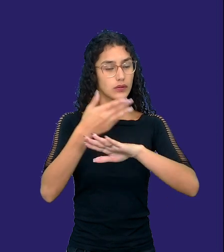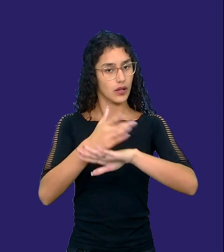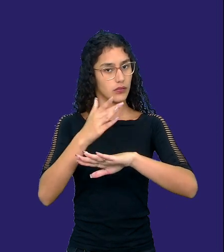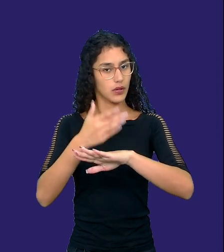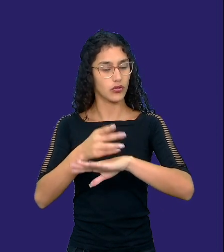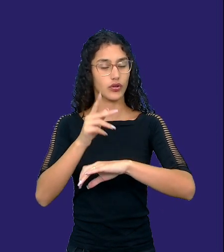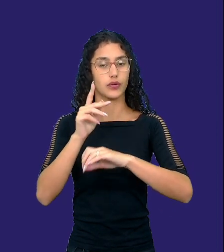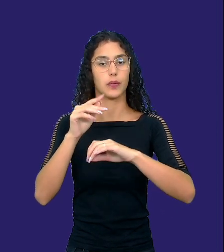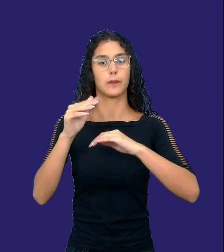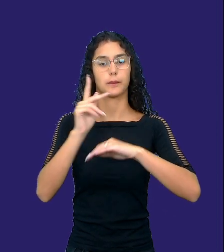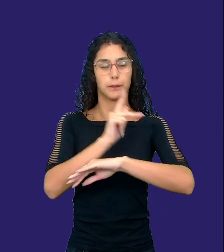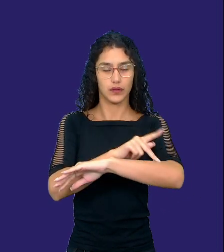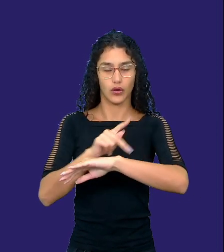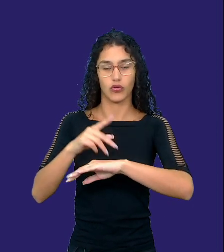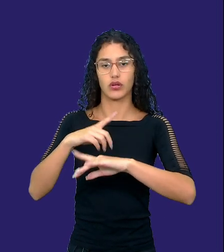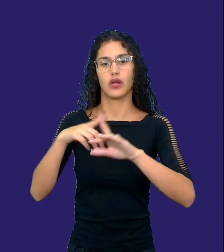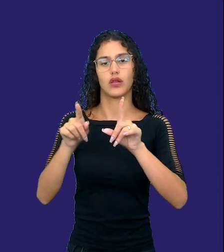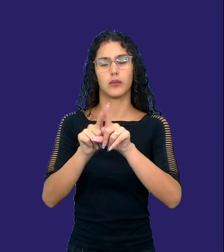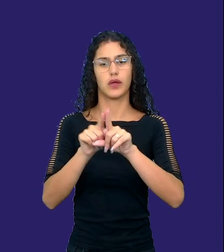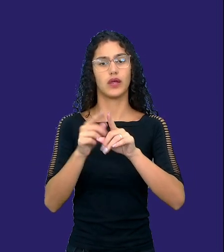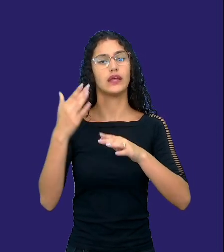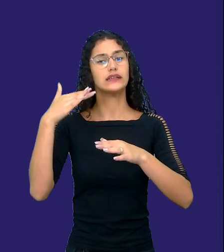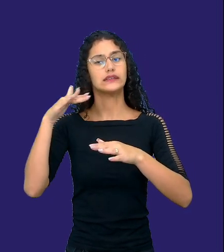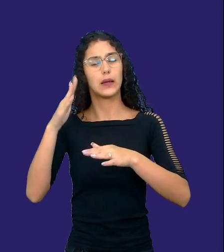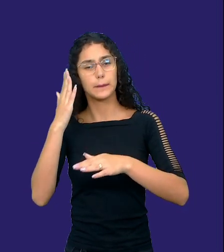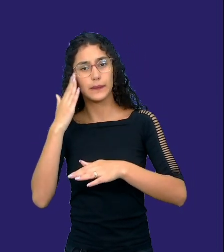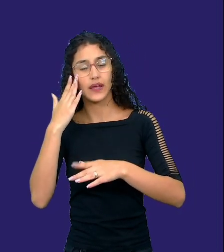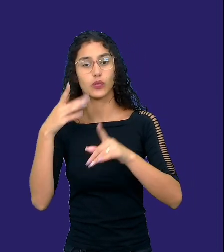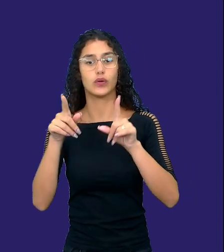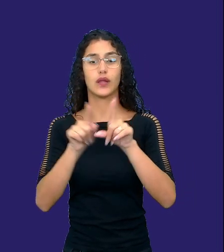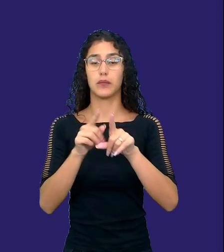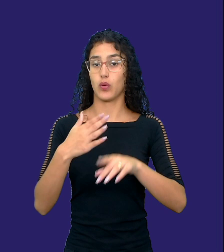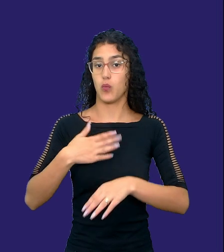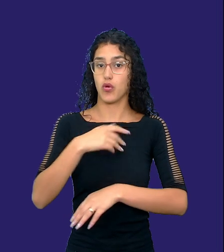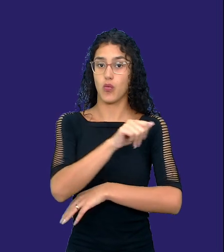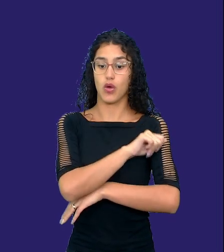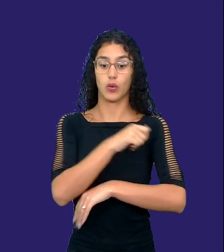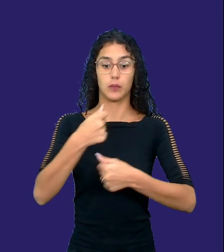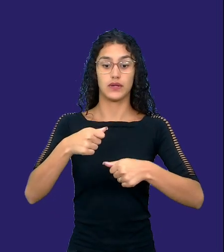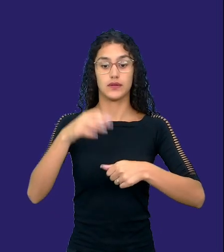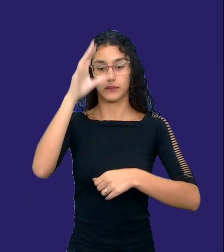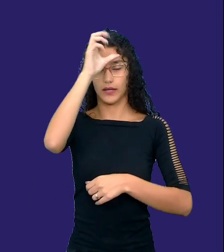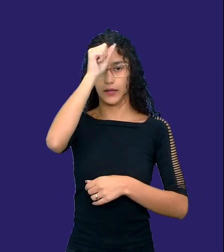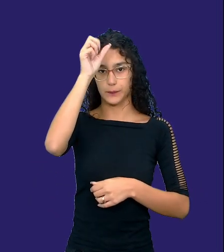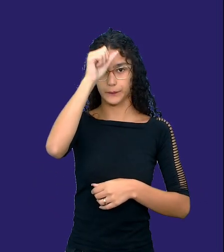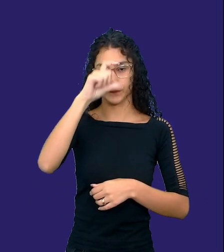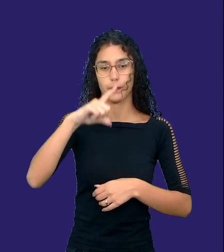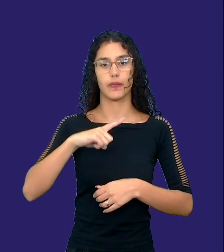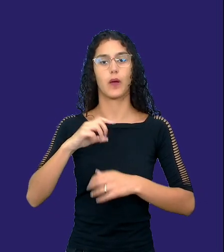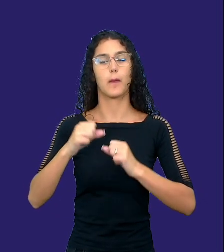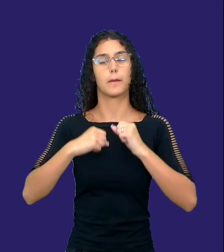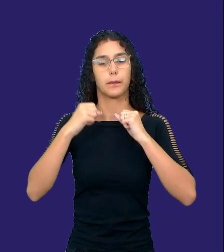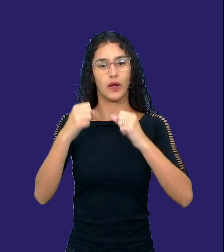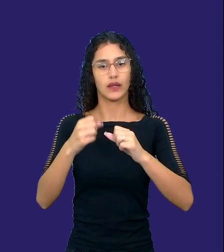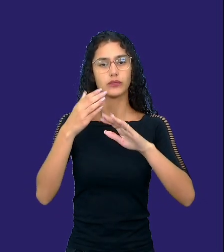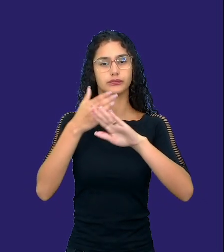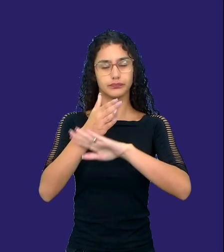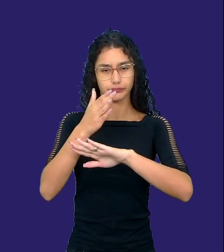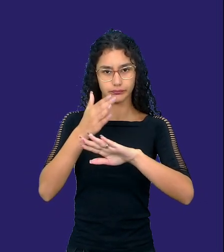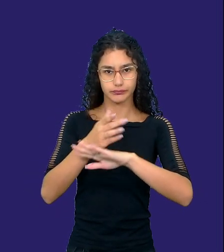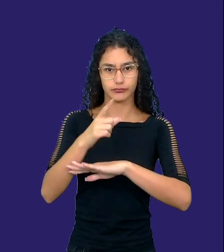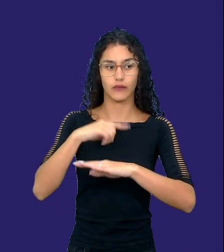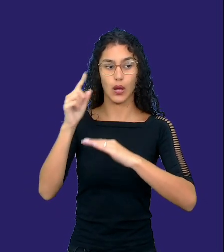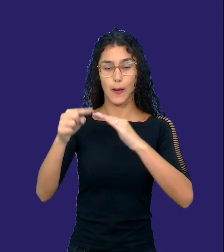práticas pedagógicas, e ainda mais sabendo o que o meu estudante precisa aprender para que ele possa acessar